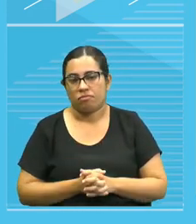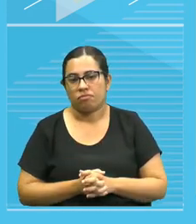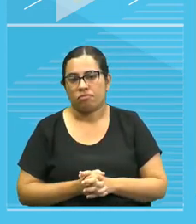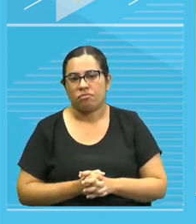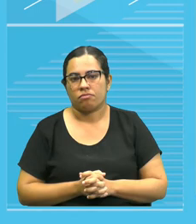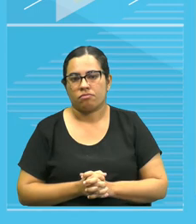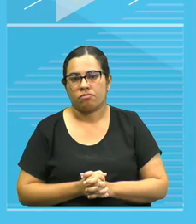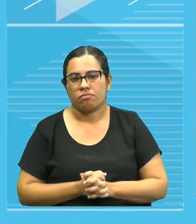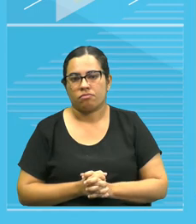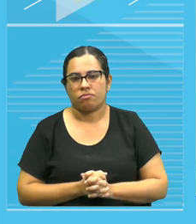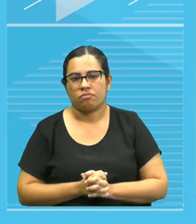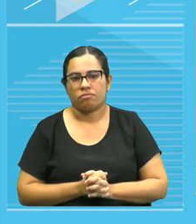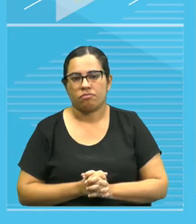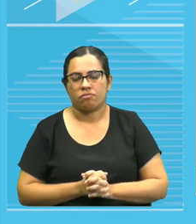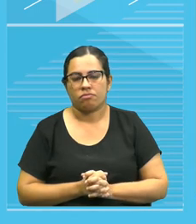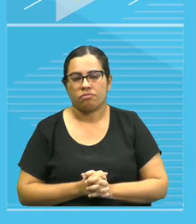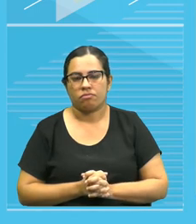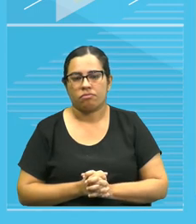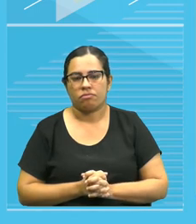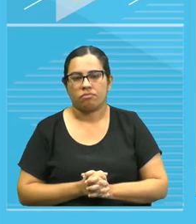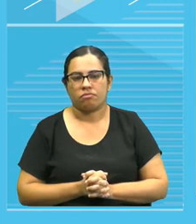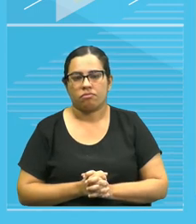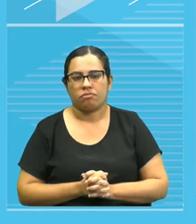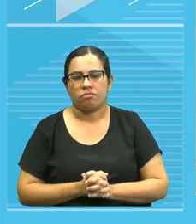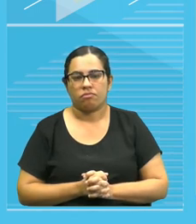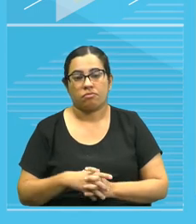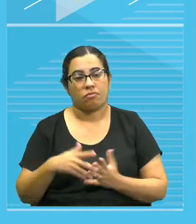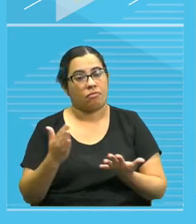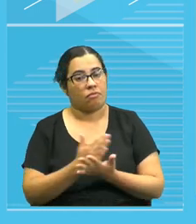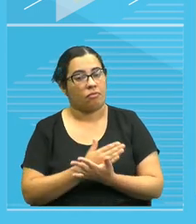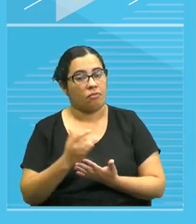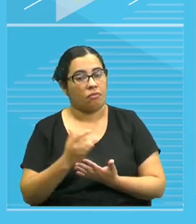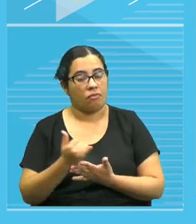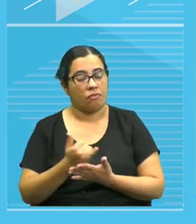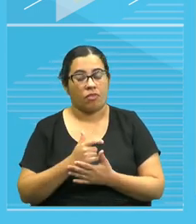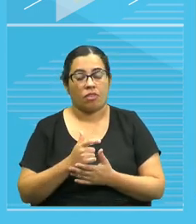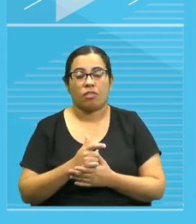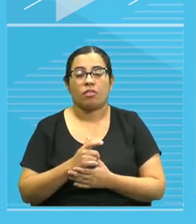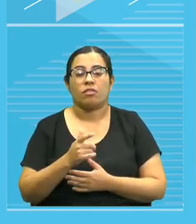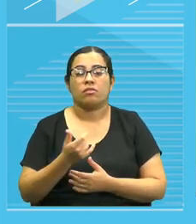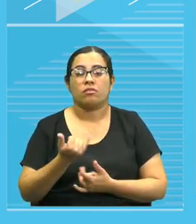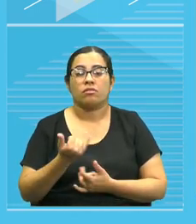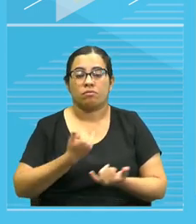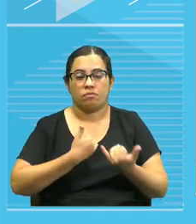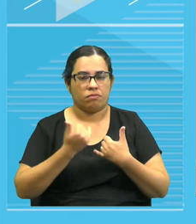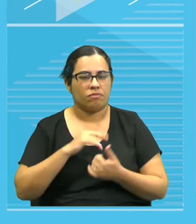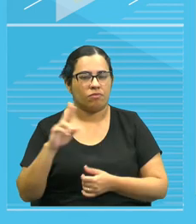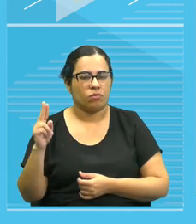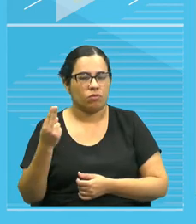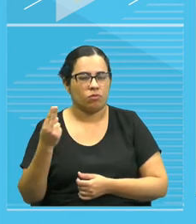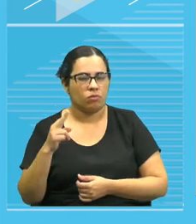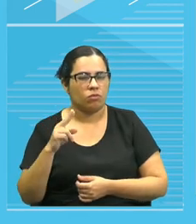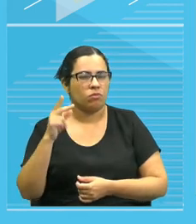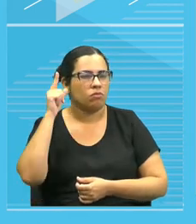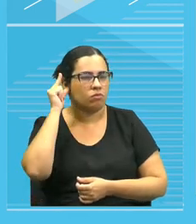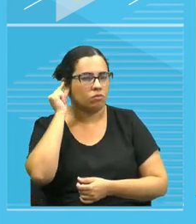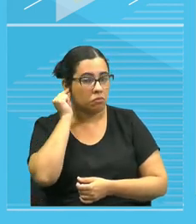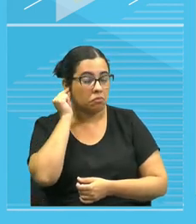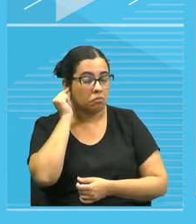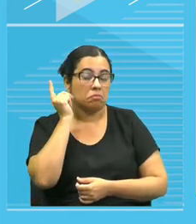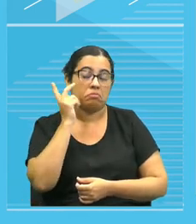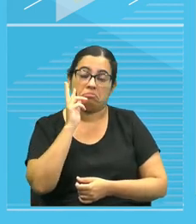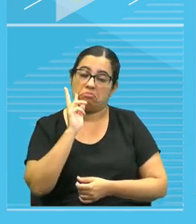Jorginho dá uma olhada no áudio aí os meninos aqui de Uruçuí estão falando tá baixo confere para mim por favor